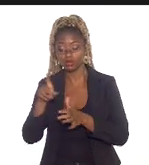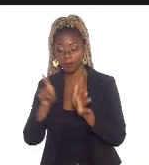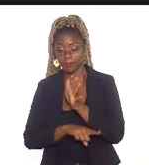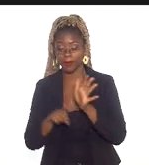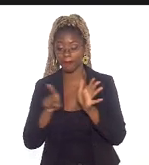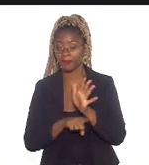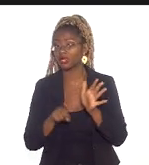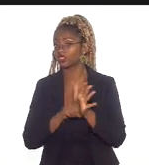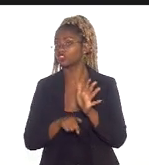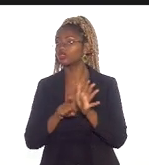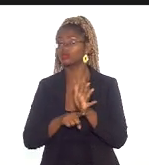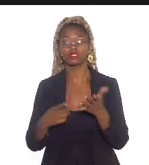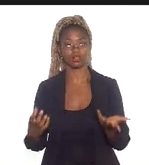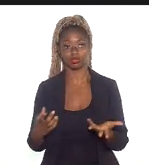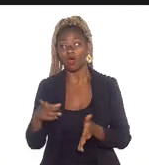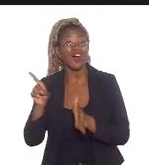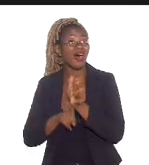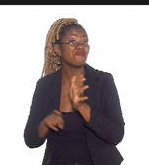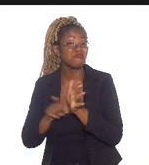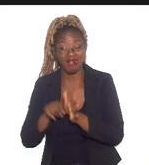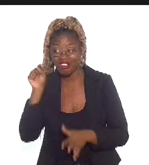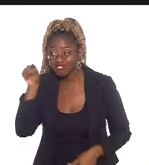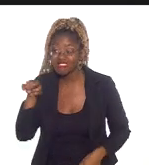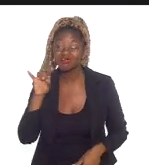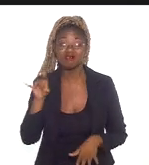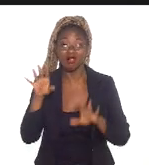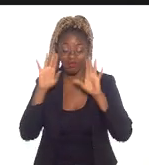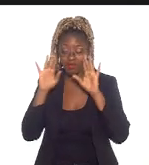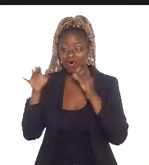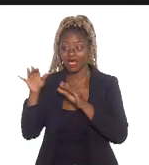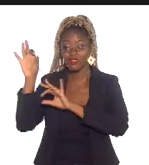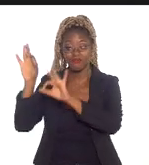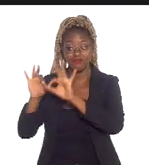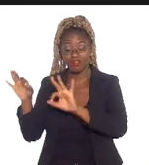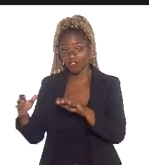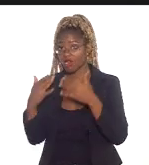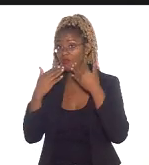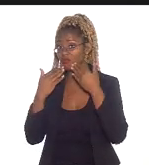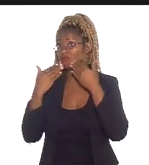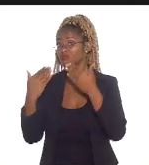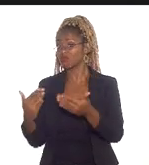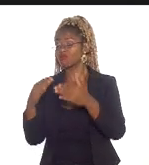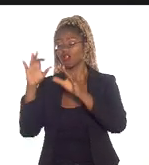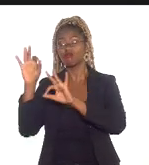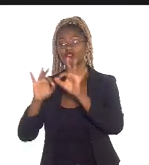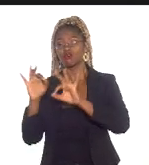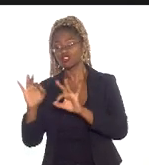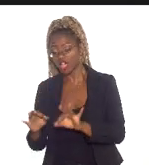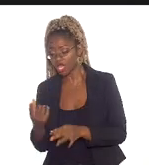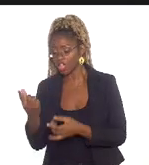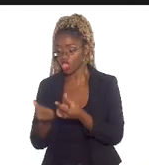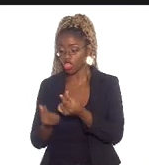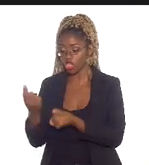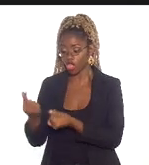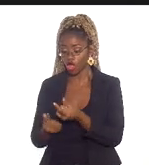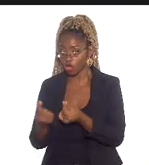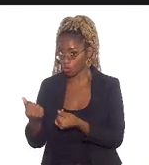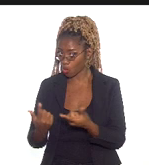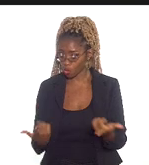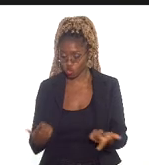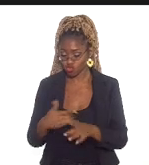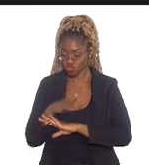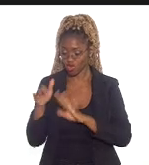O abatimento se dá exclusivamente em projetos e são apresentados projetos realizados, os custos dos projetos, esses projetos